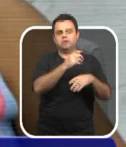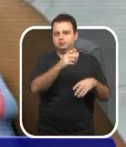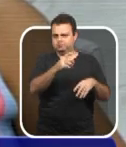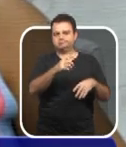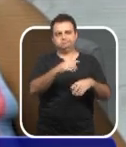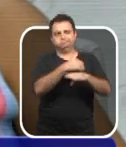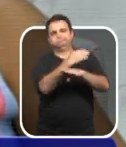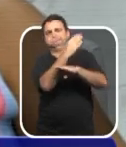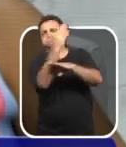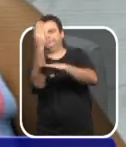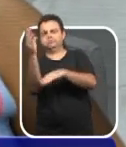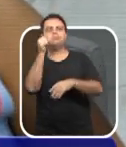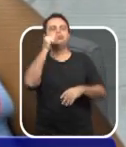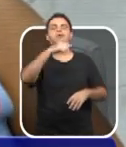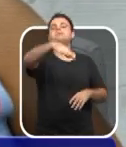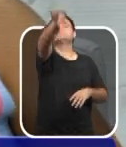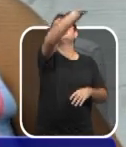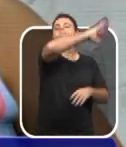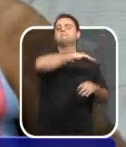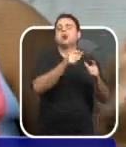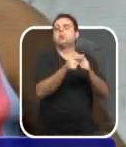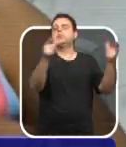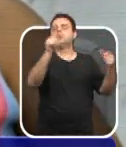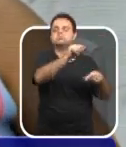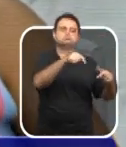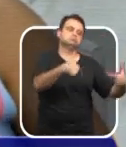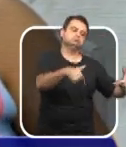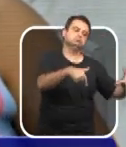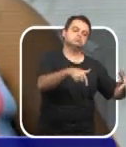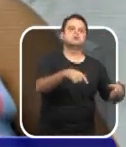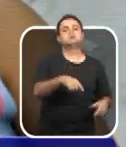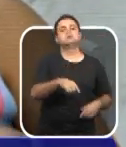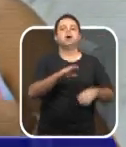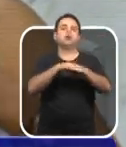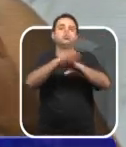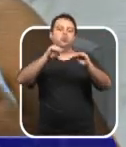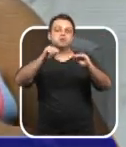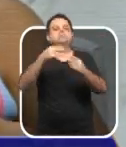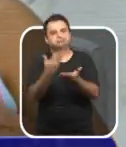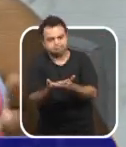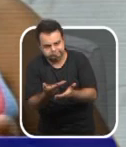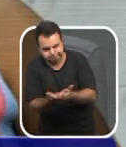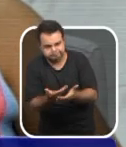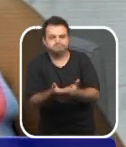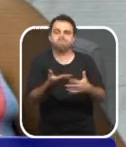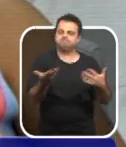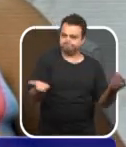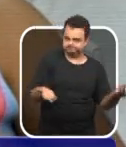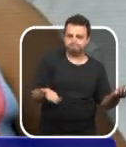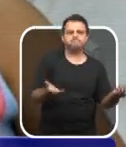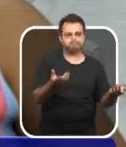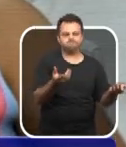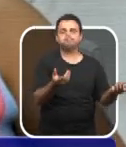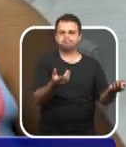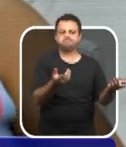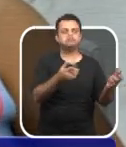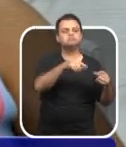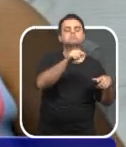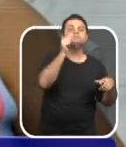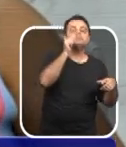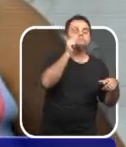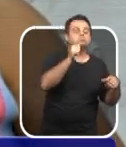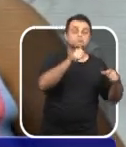noite, porque as mulheres hoje em dia, você sabe, Ariana, trabalha e estuda. E eu abordei ela indo do trabalho